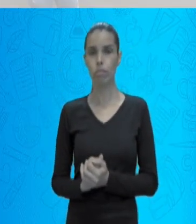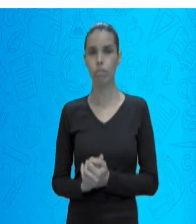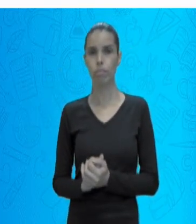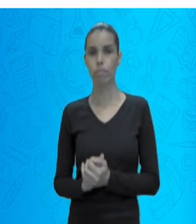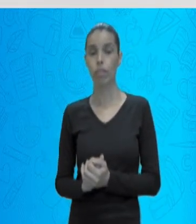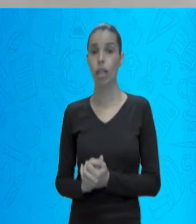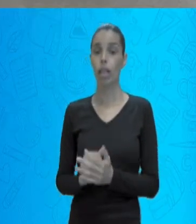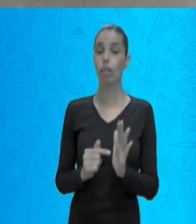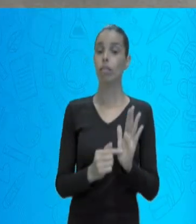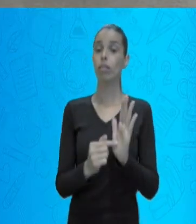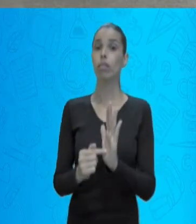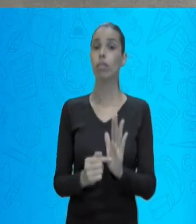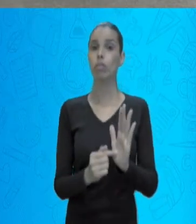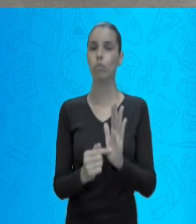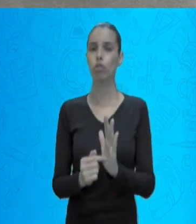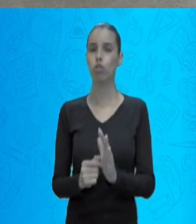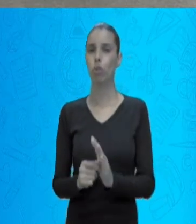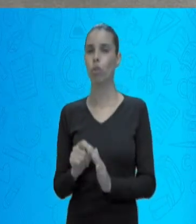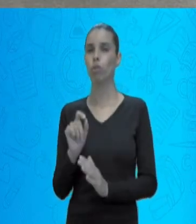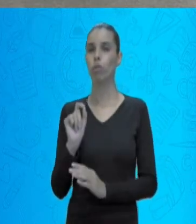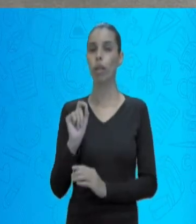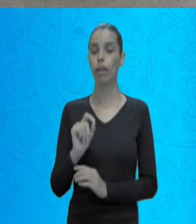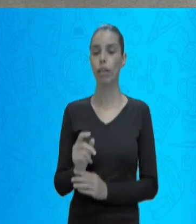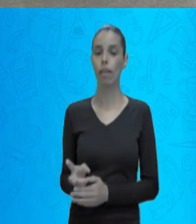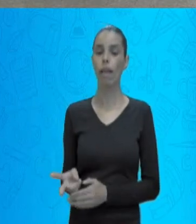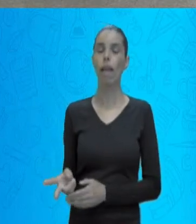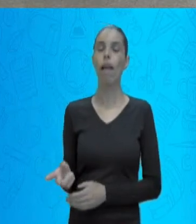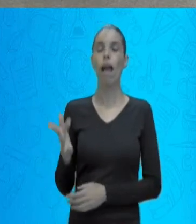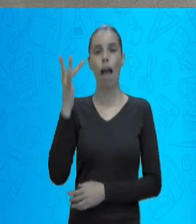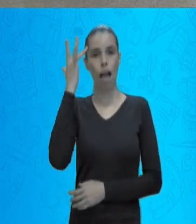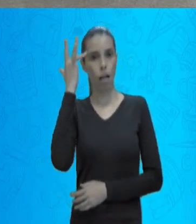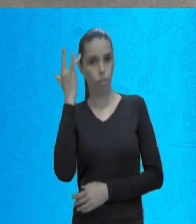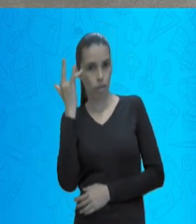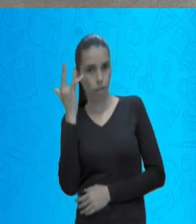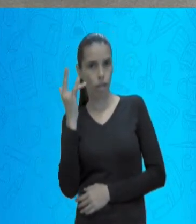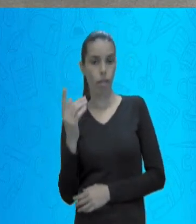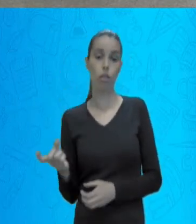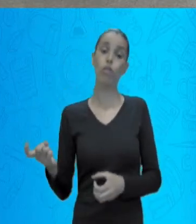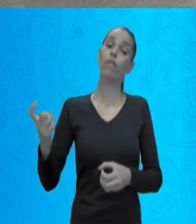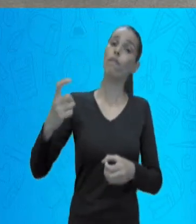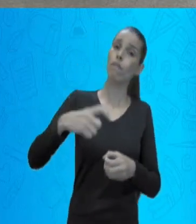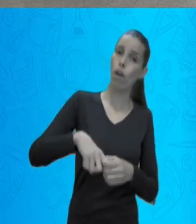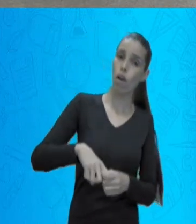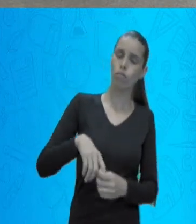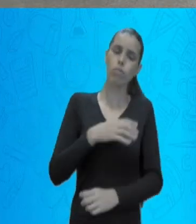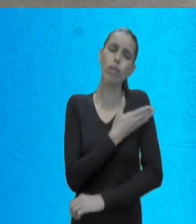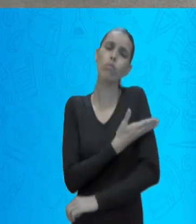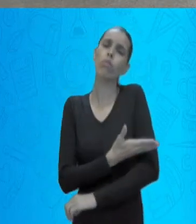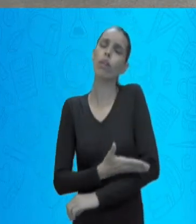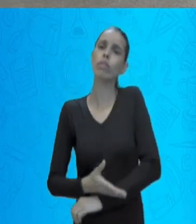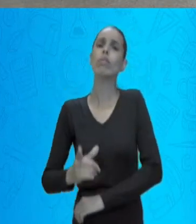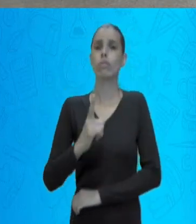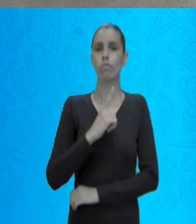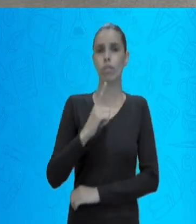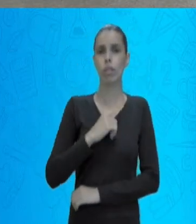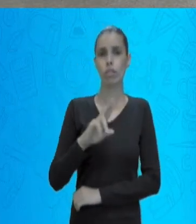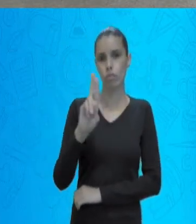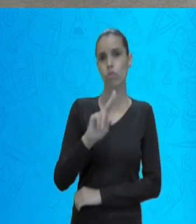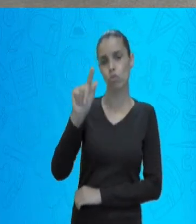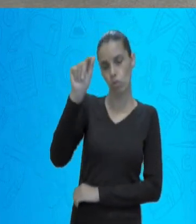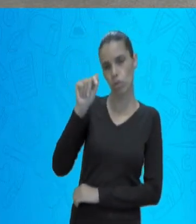ele deixou ali subentendido que amanhã ele vai voltar. Então ele foi educado. Tchau. Ele usou o ponto de